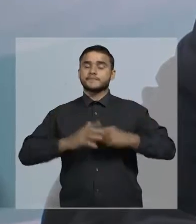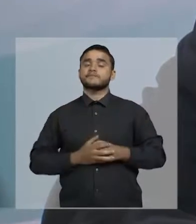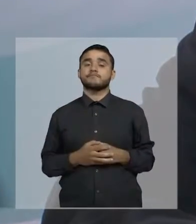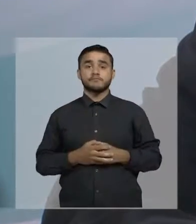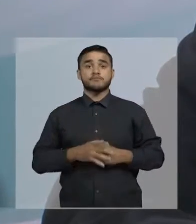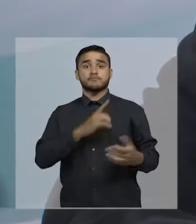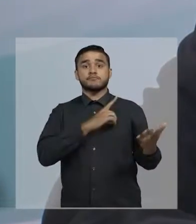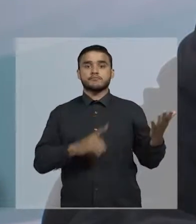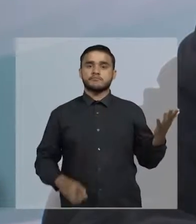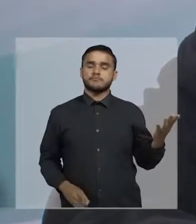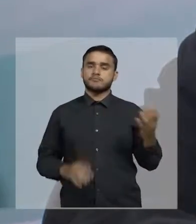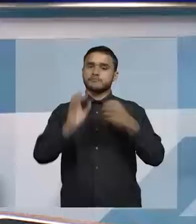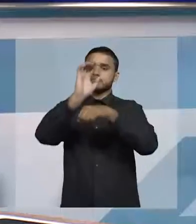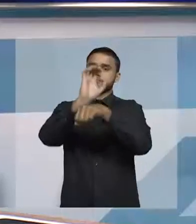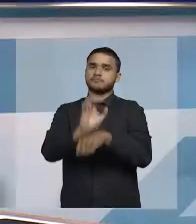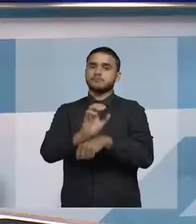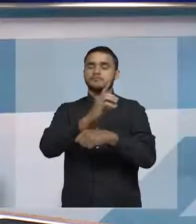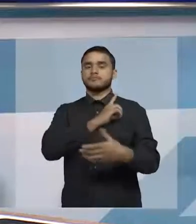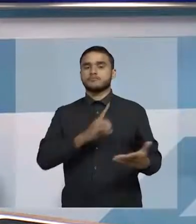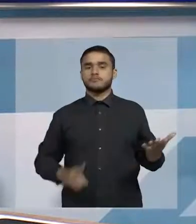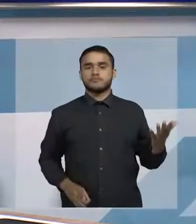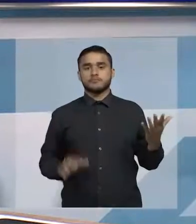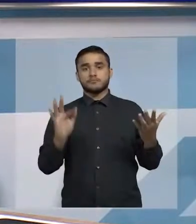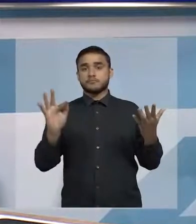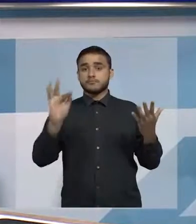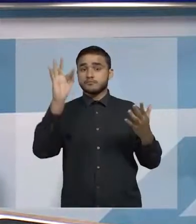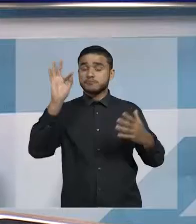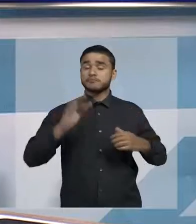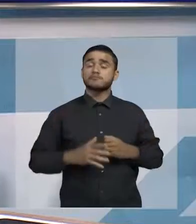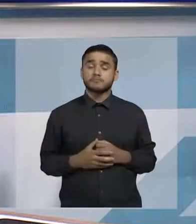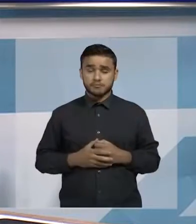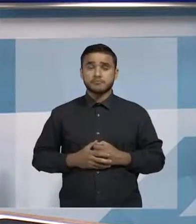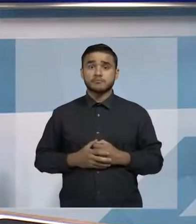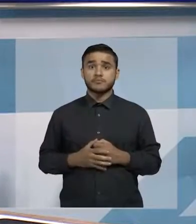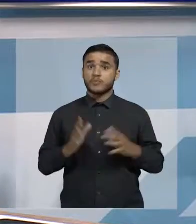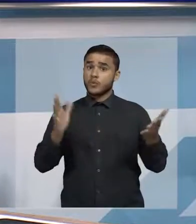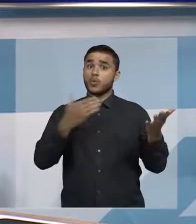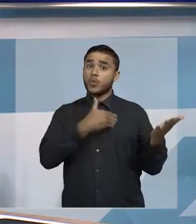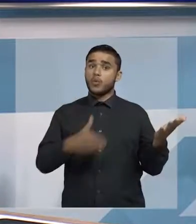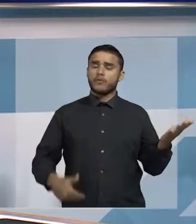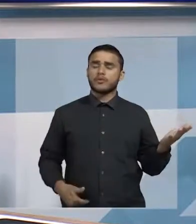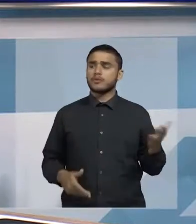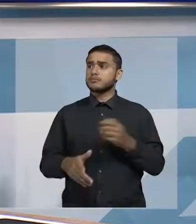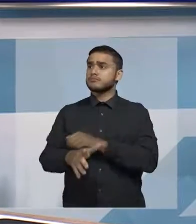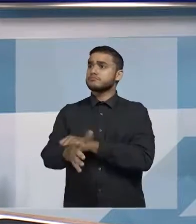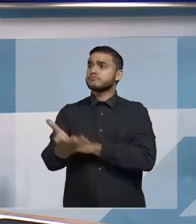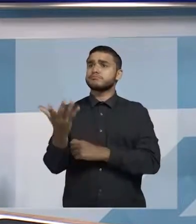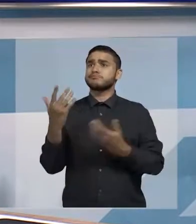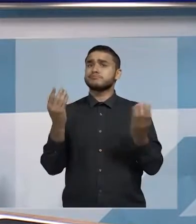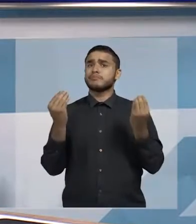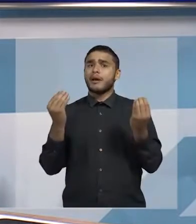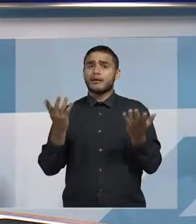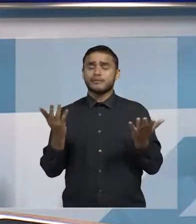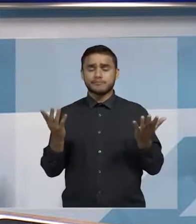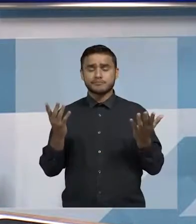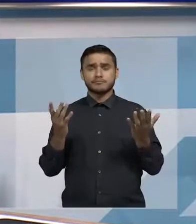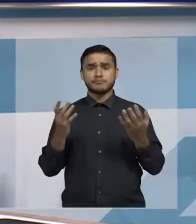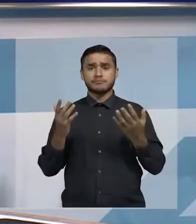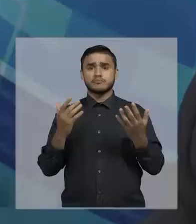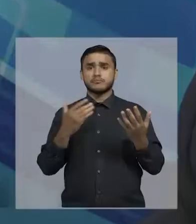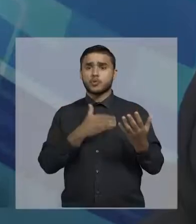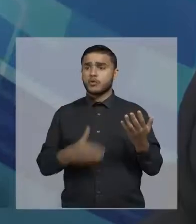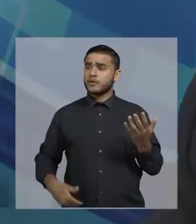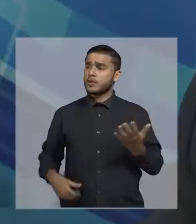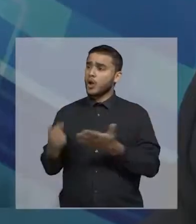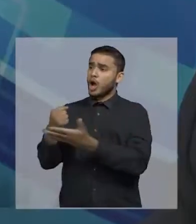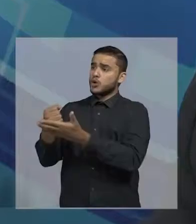virar sozinhos, porque o governador, teoricamente, não precisa deles nesse instante. Não precisa, modo de dizer, não tem